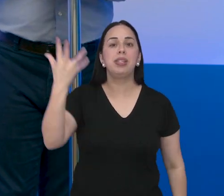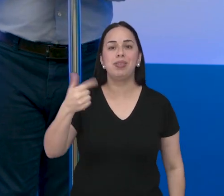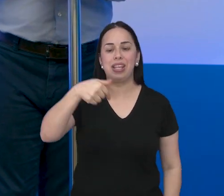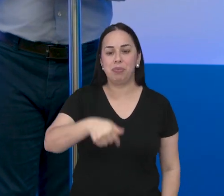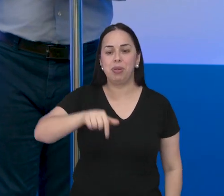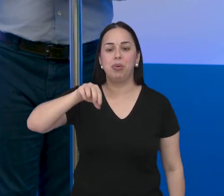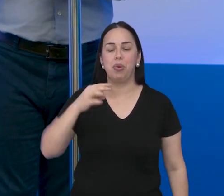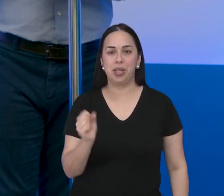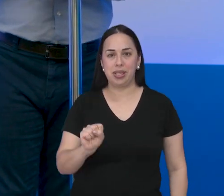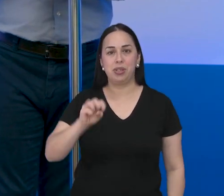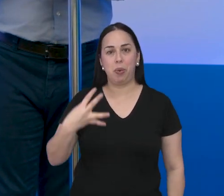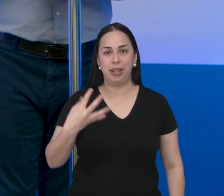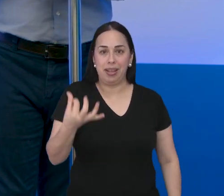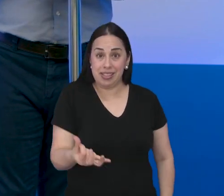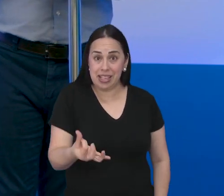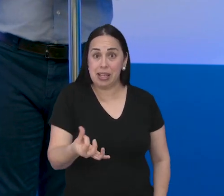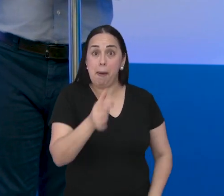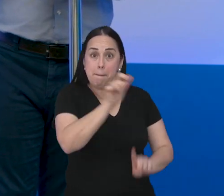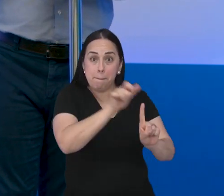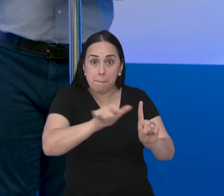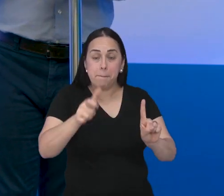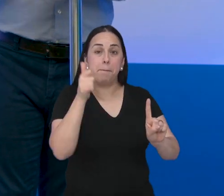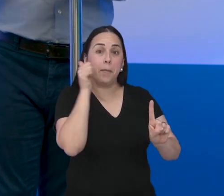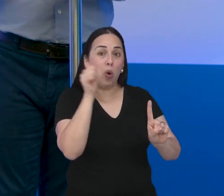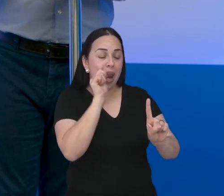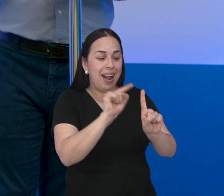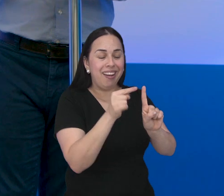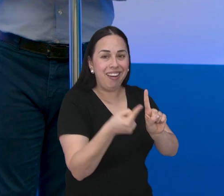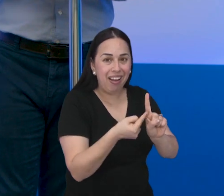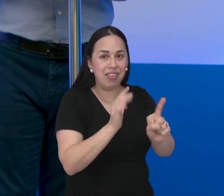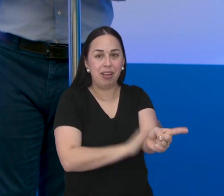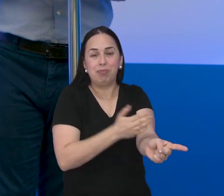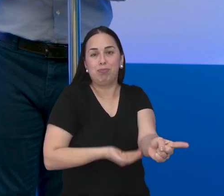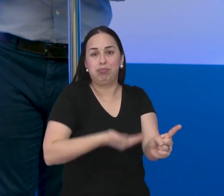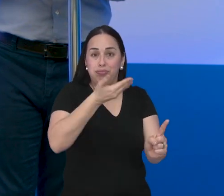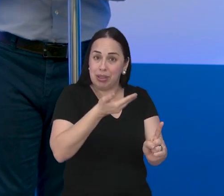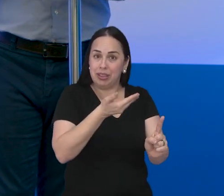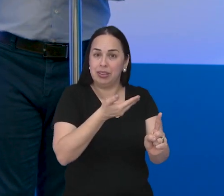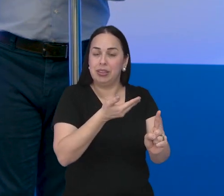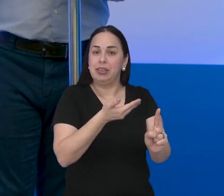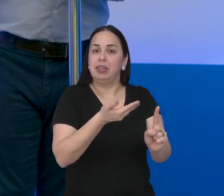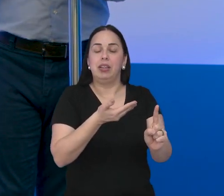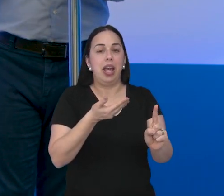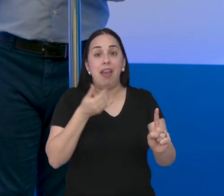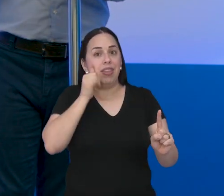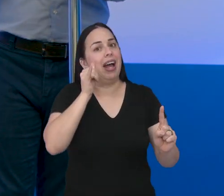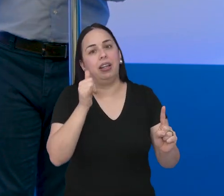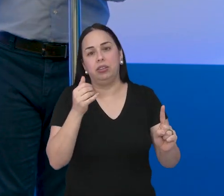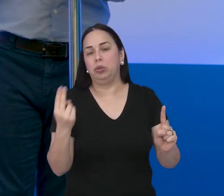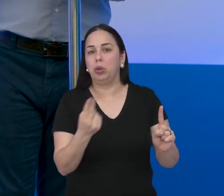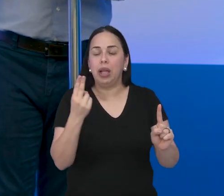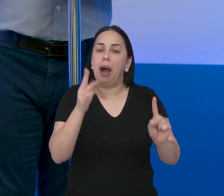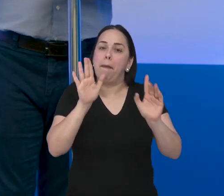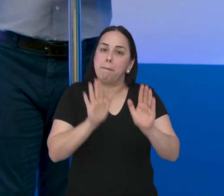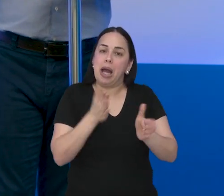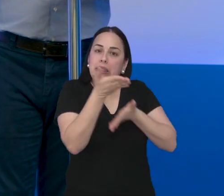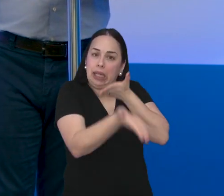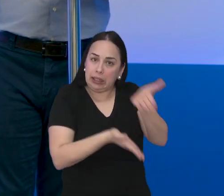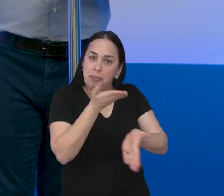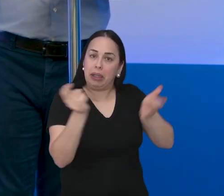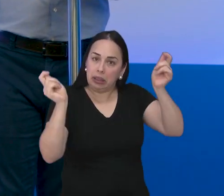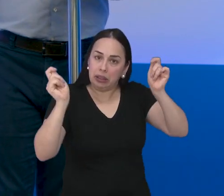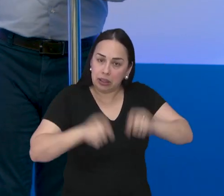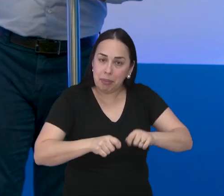foram registrados 7.846 casos de pré-eclâmpsia no país. E como estamos falando de uma condição que não pode